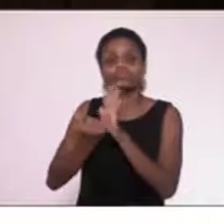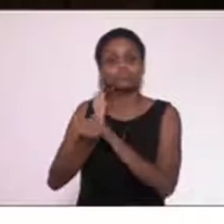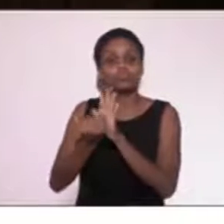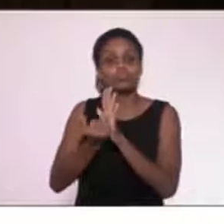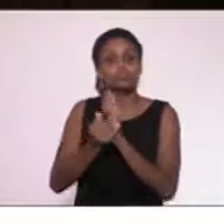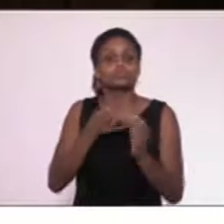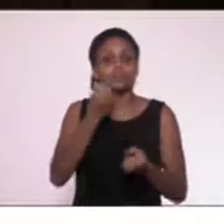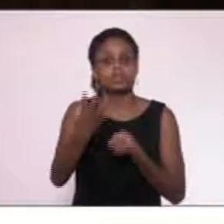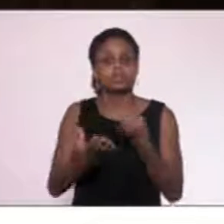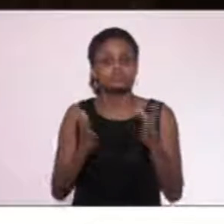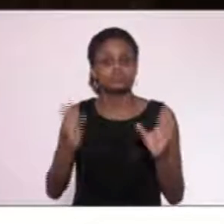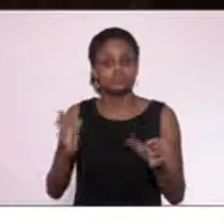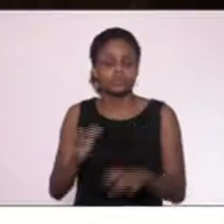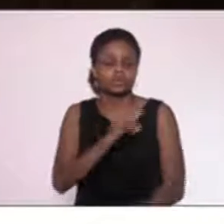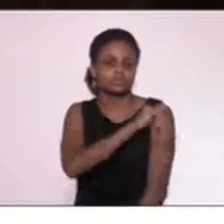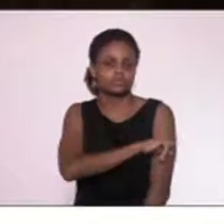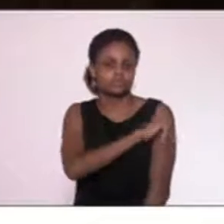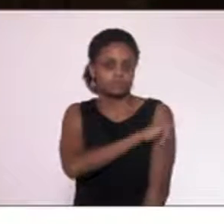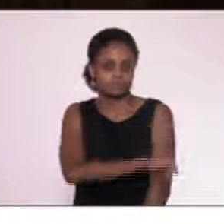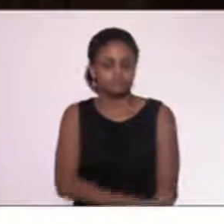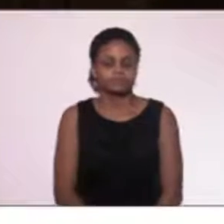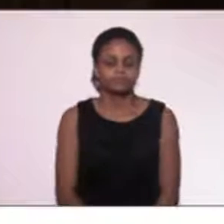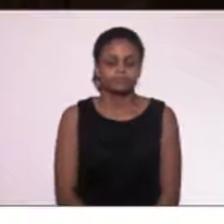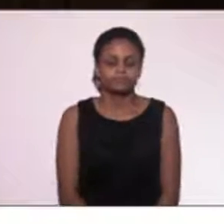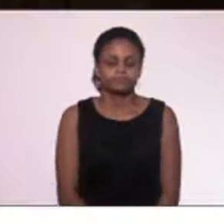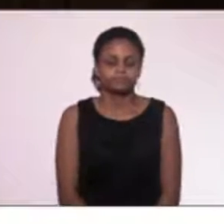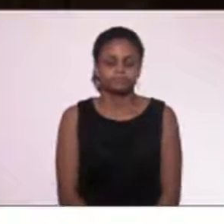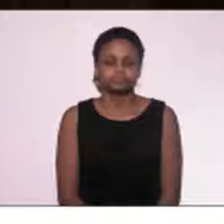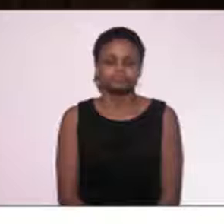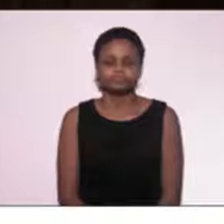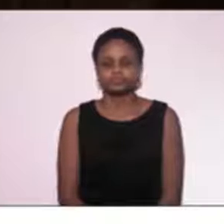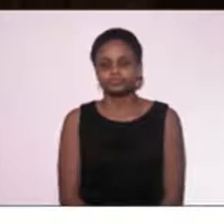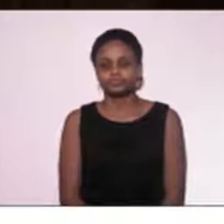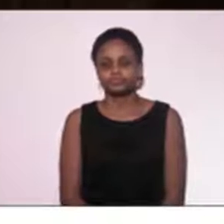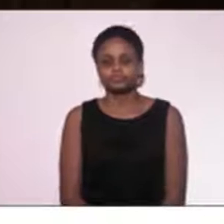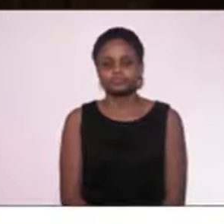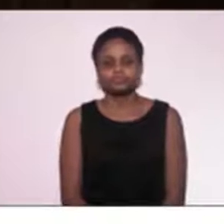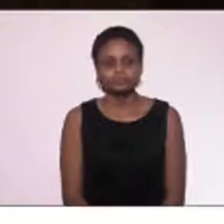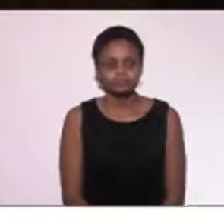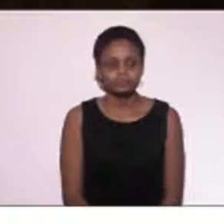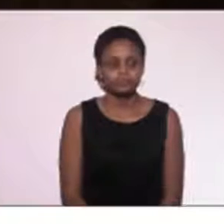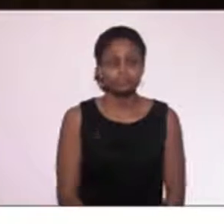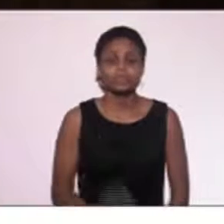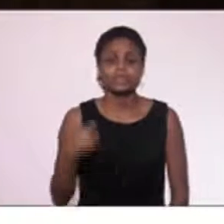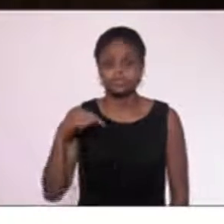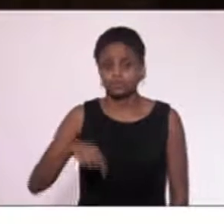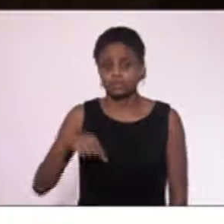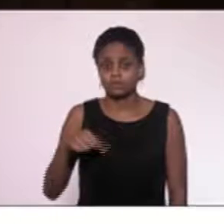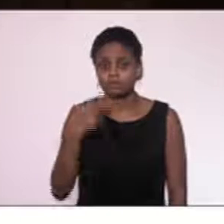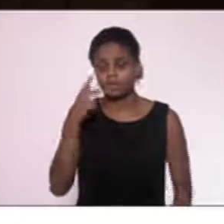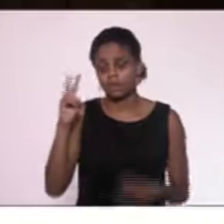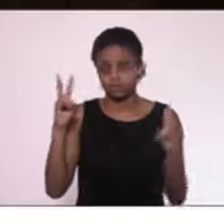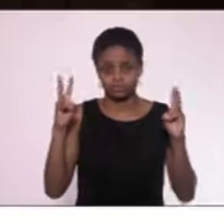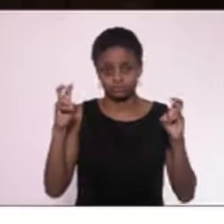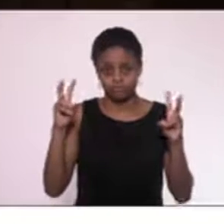Janeiro. Mas, senhor presidente, eu vim aqui para falar de um